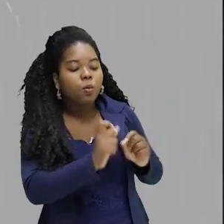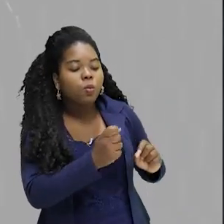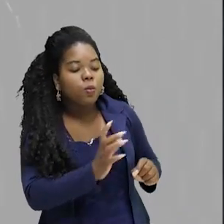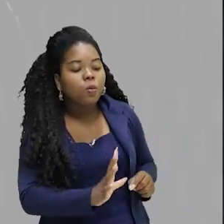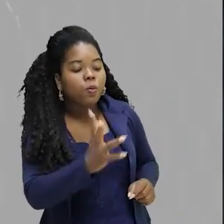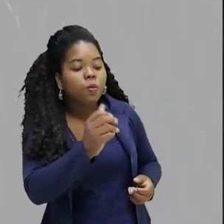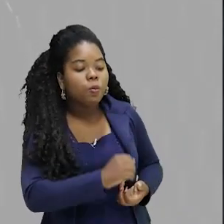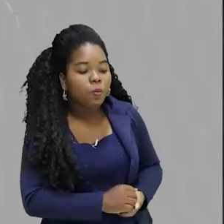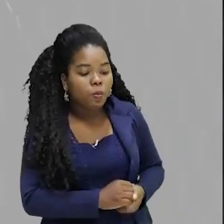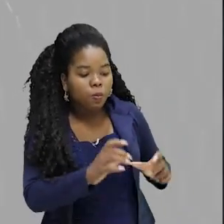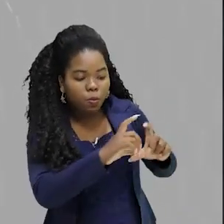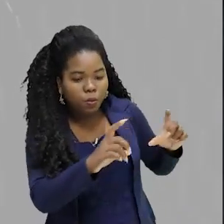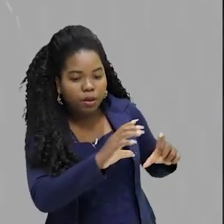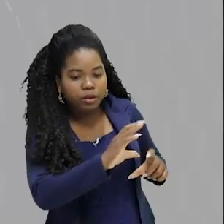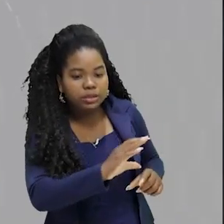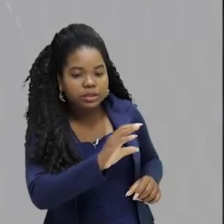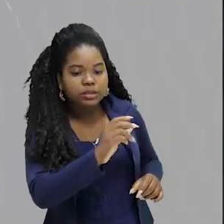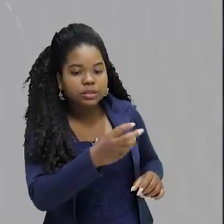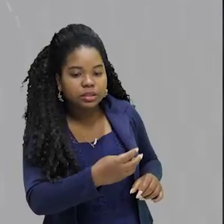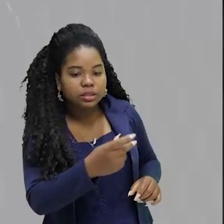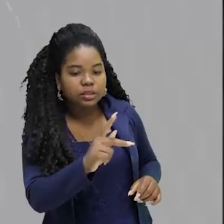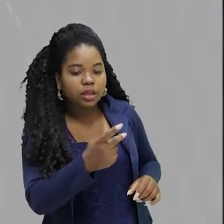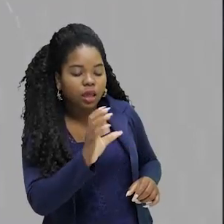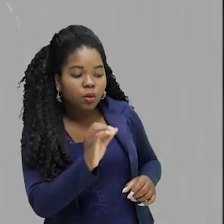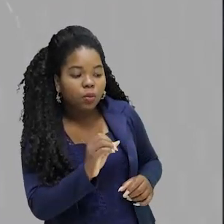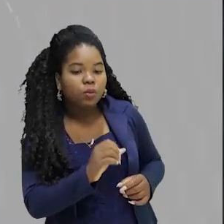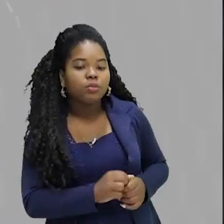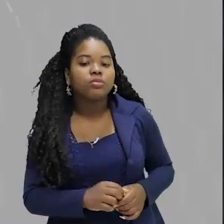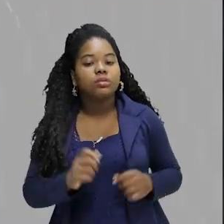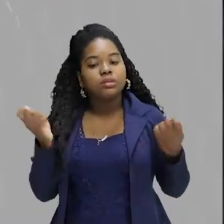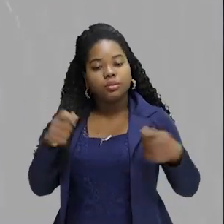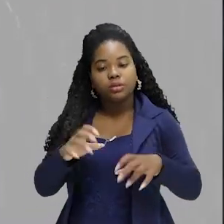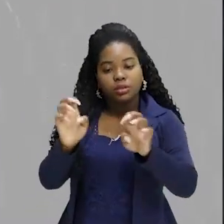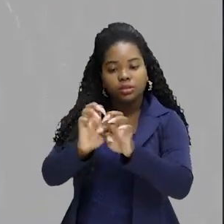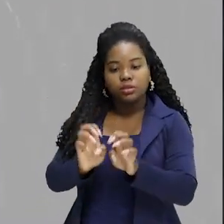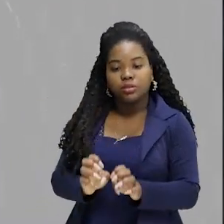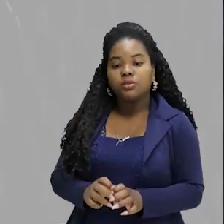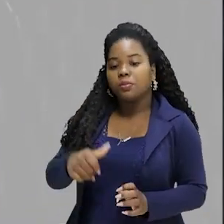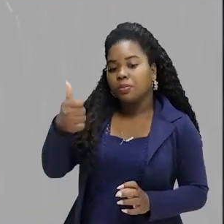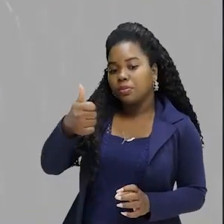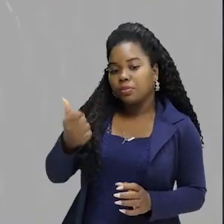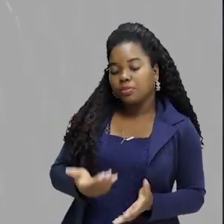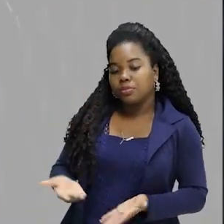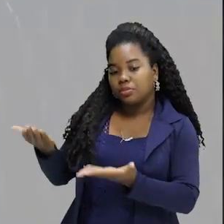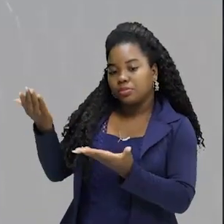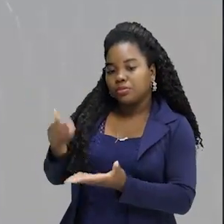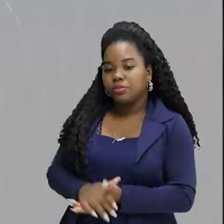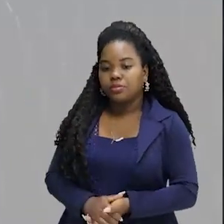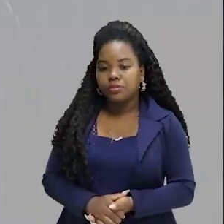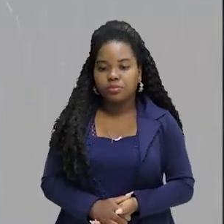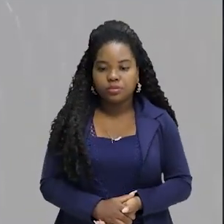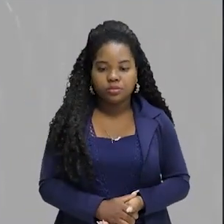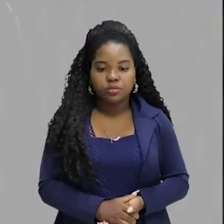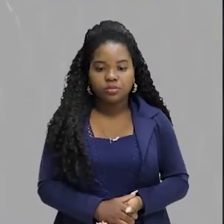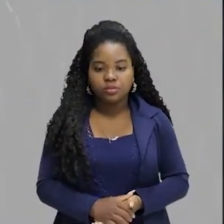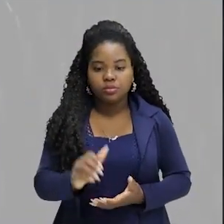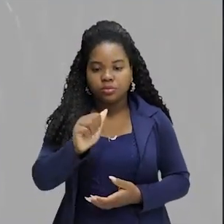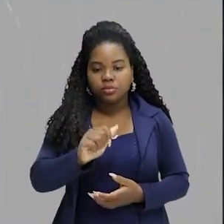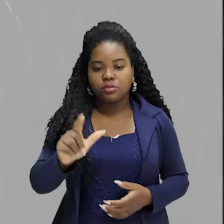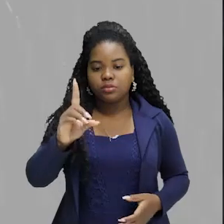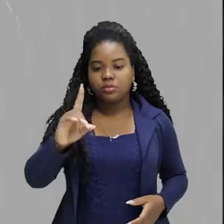ser? Ó, pode ser essa estrutura aqui de cima, que seria o propanal, o